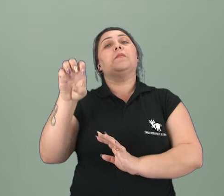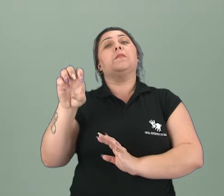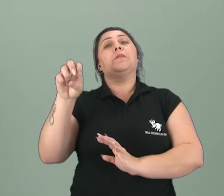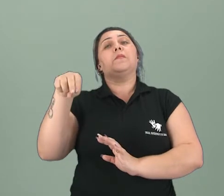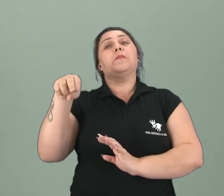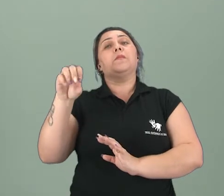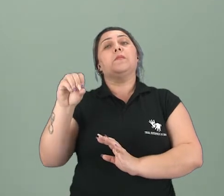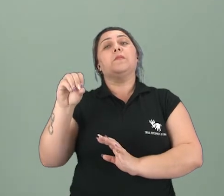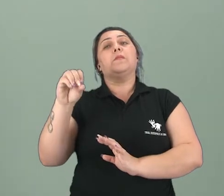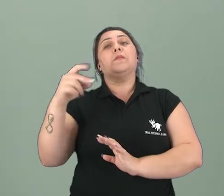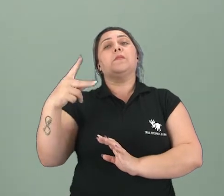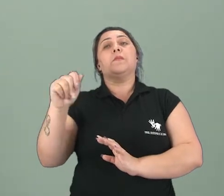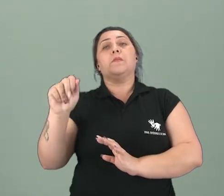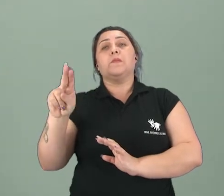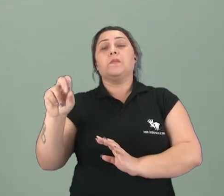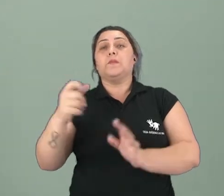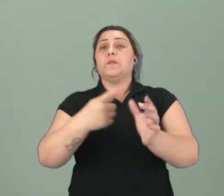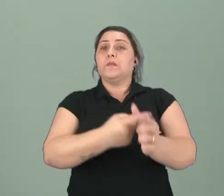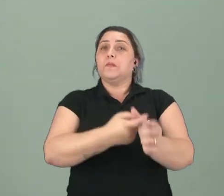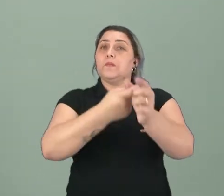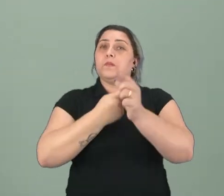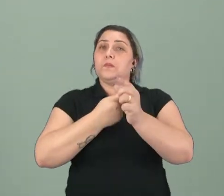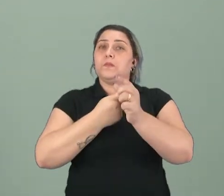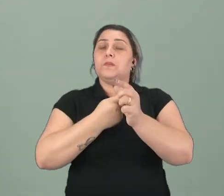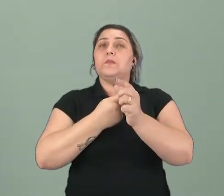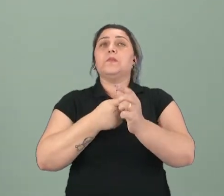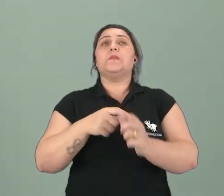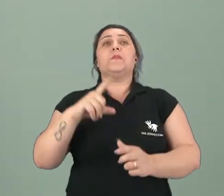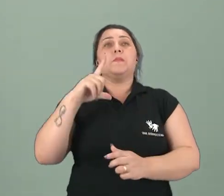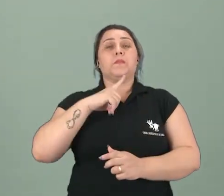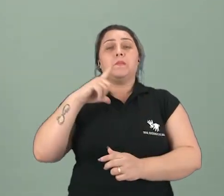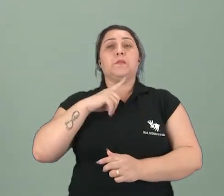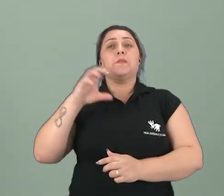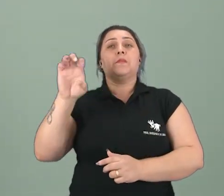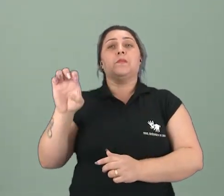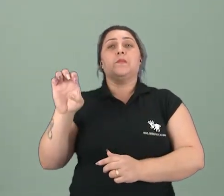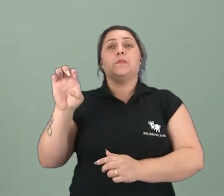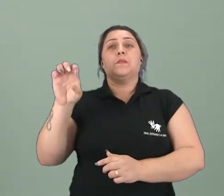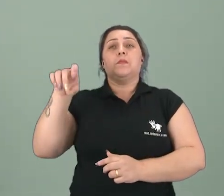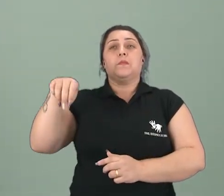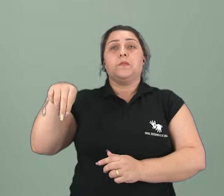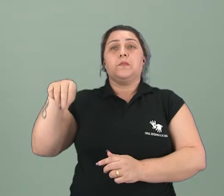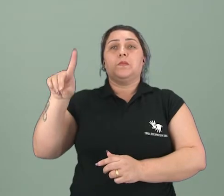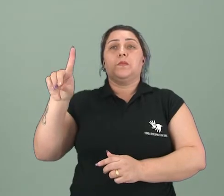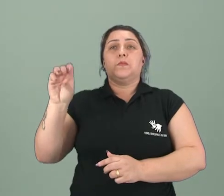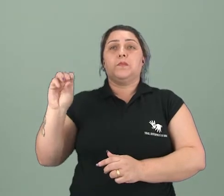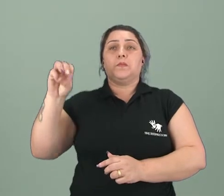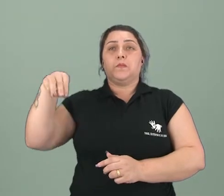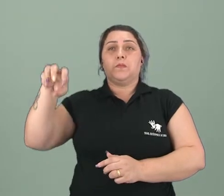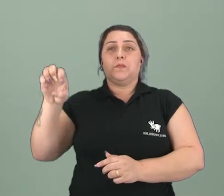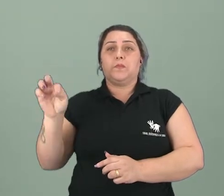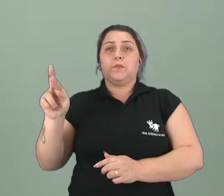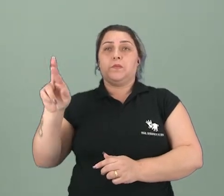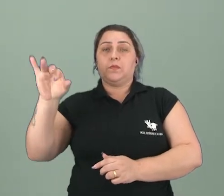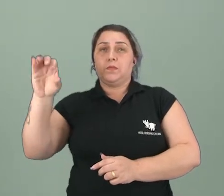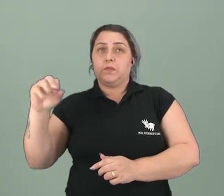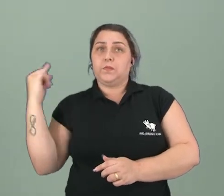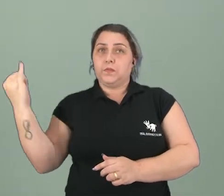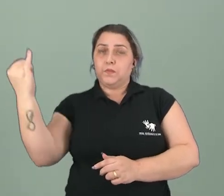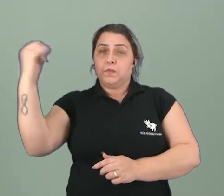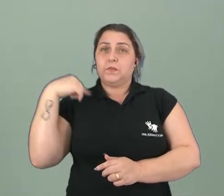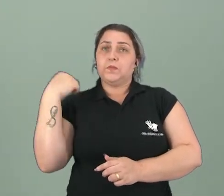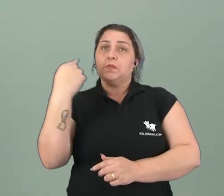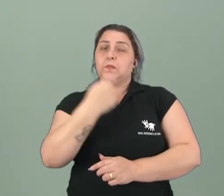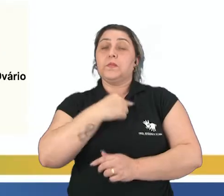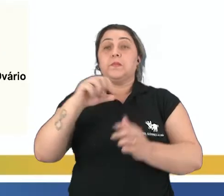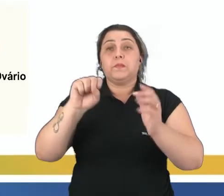se suspende. E aí nós temos, já que a gente está falando sobre o ciclo menstrual, é importante que a gente